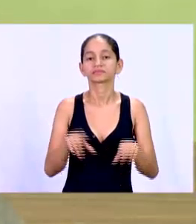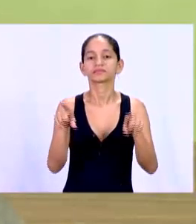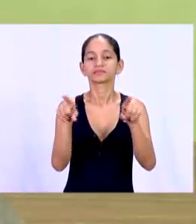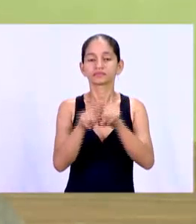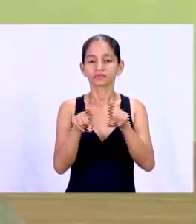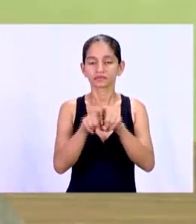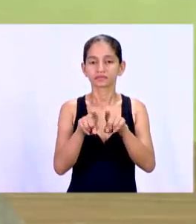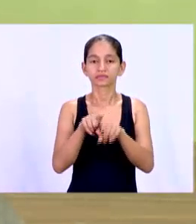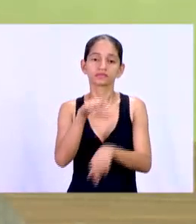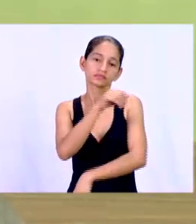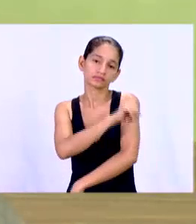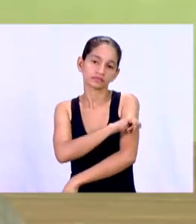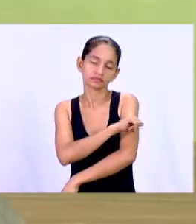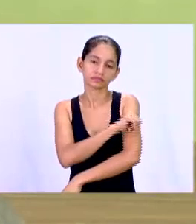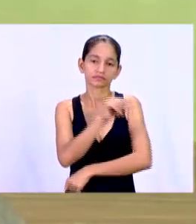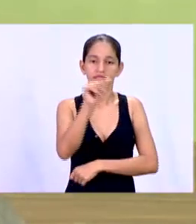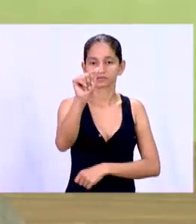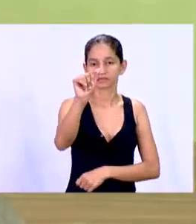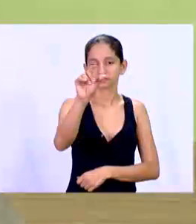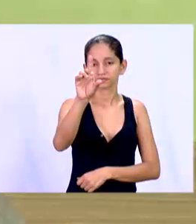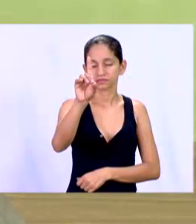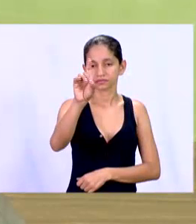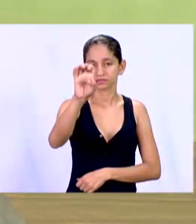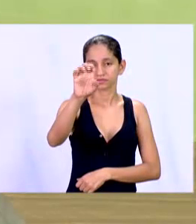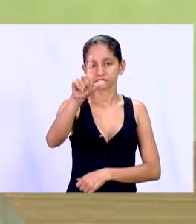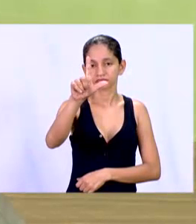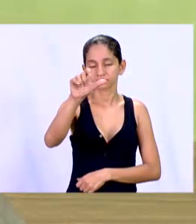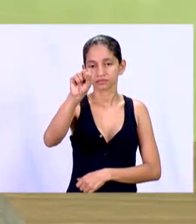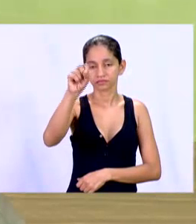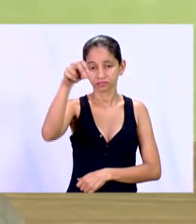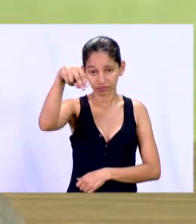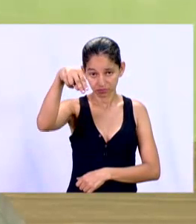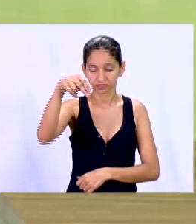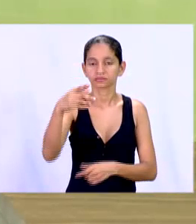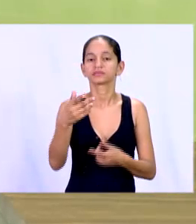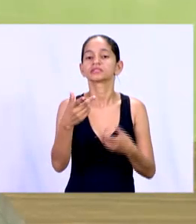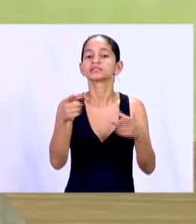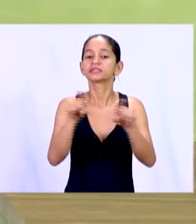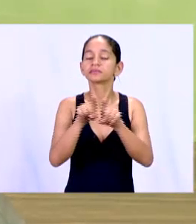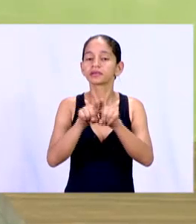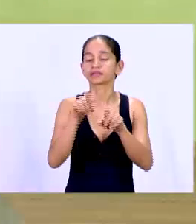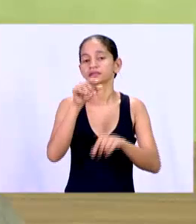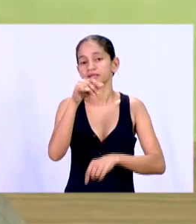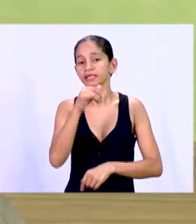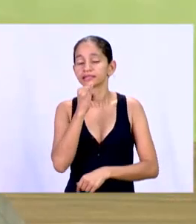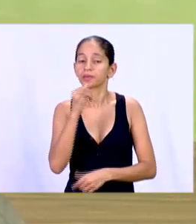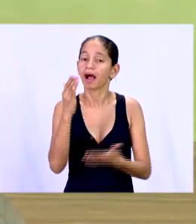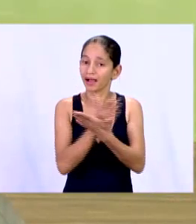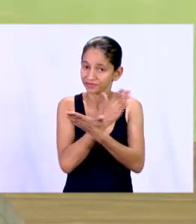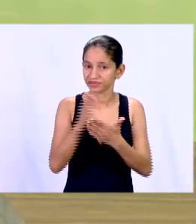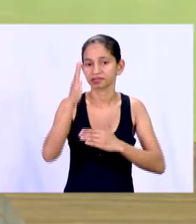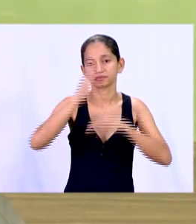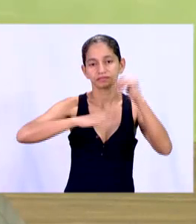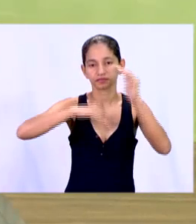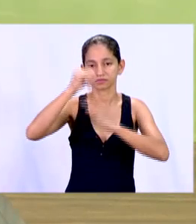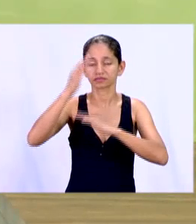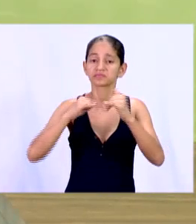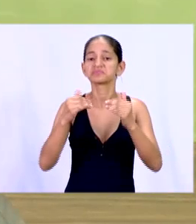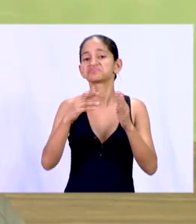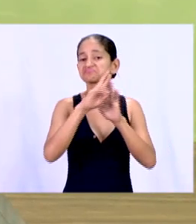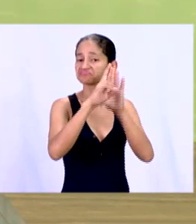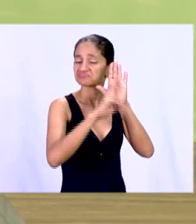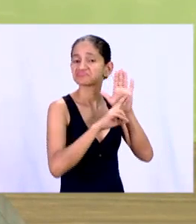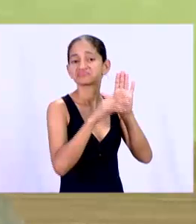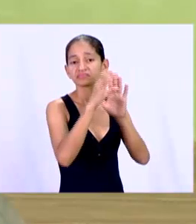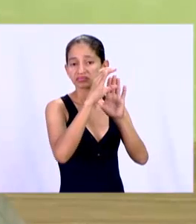alunos Adelson e Gamarra Eliane diz o seguinte: quando o profissional age de forma contrária ao código de